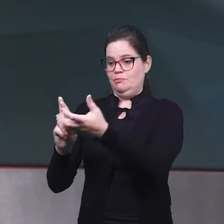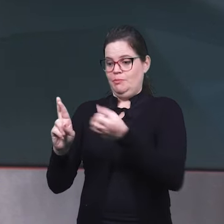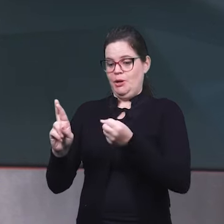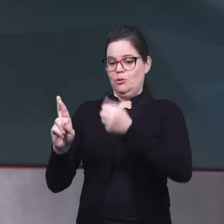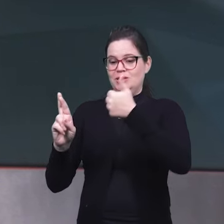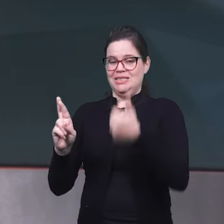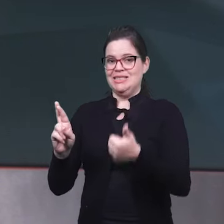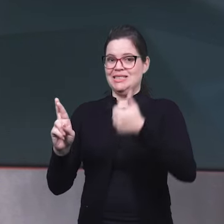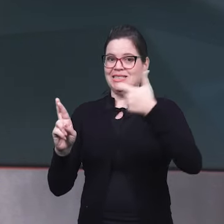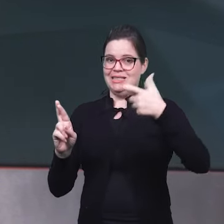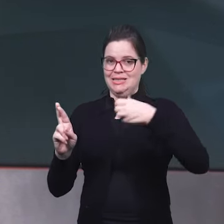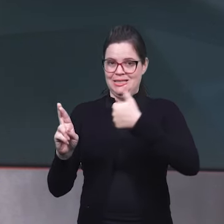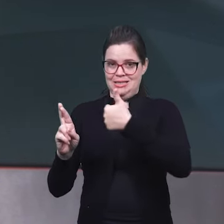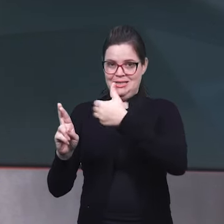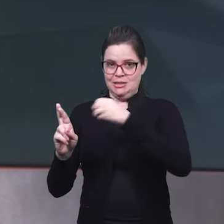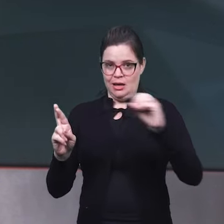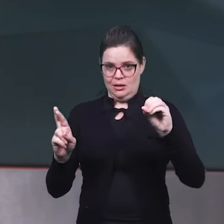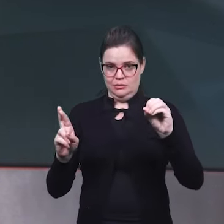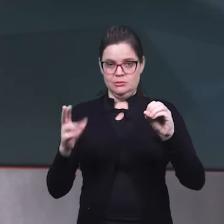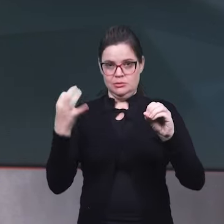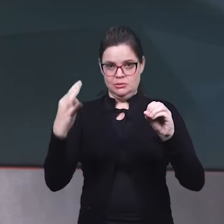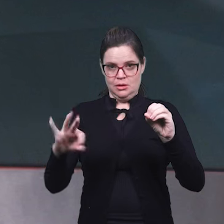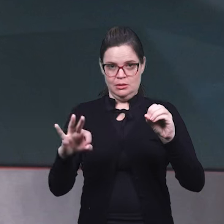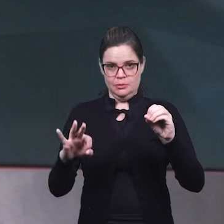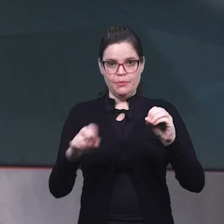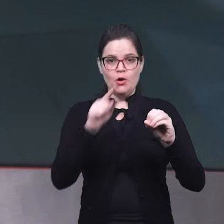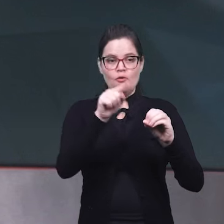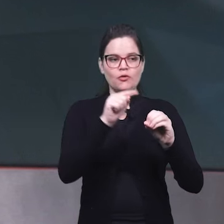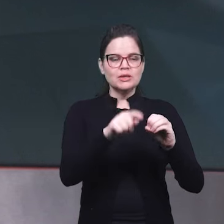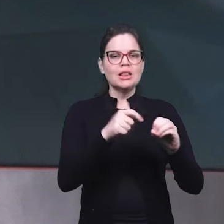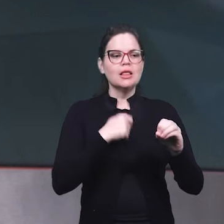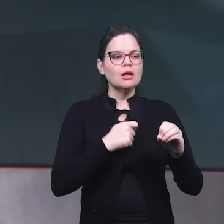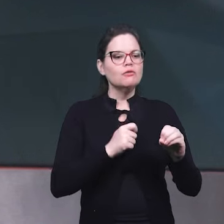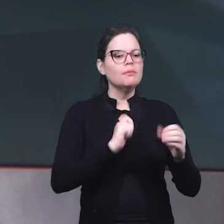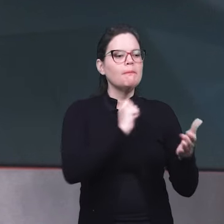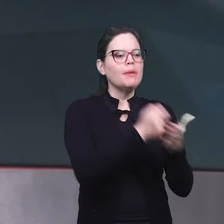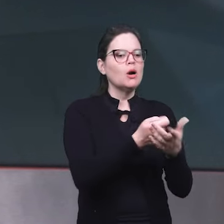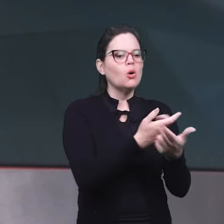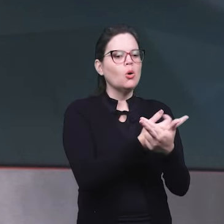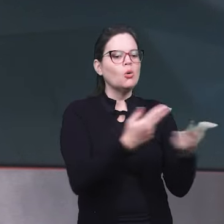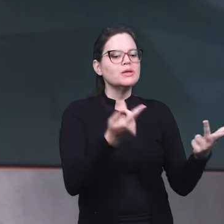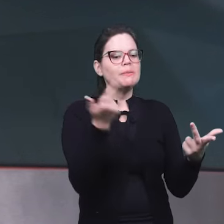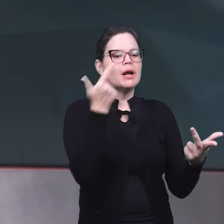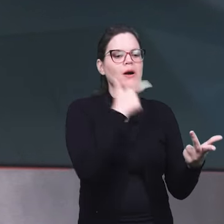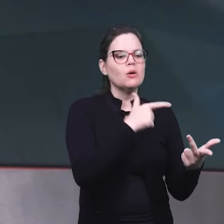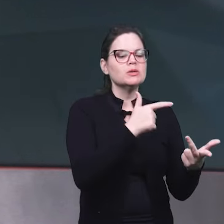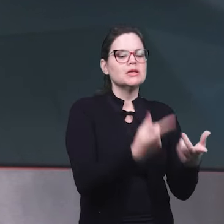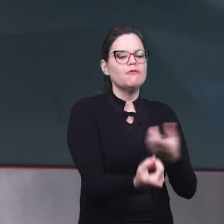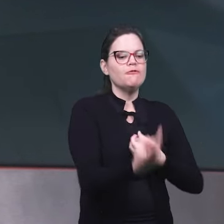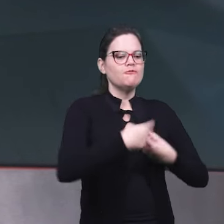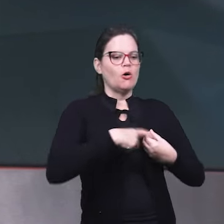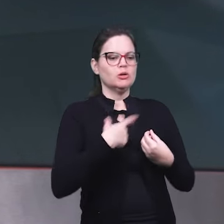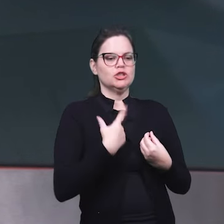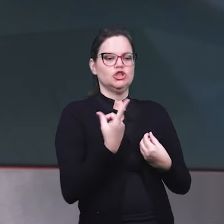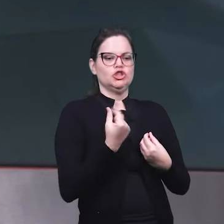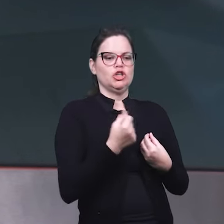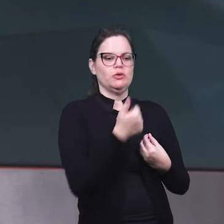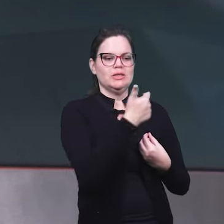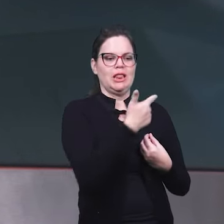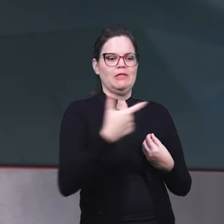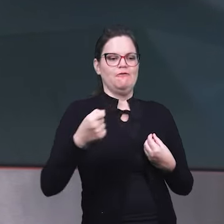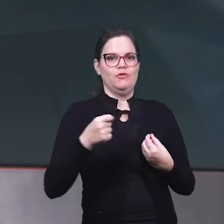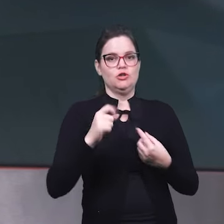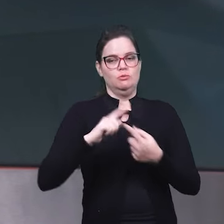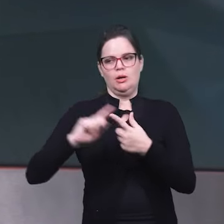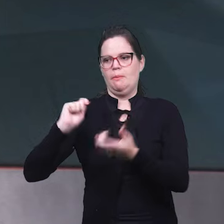no mínimo, 120, para empatar. Aí o de lá fica mais rico, quem te emprestou o dinheiro, e você fica como